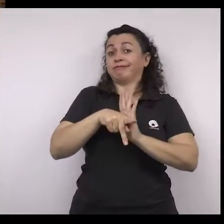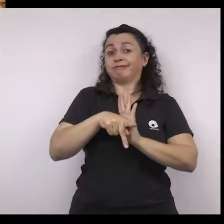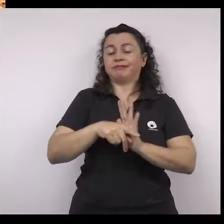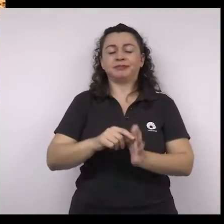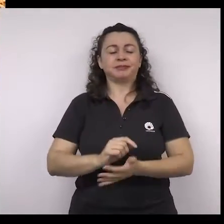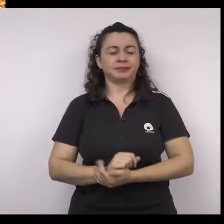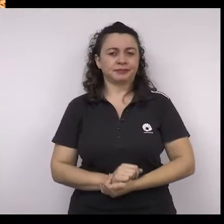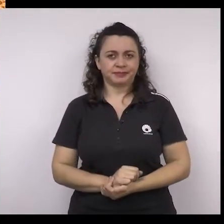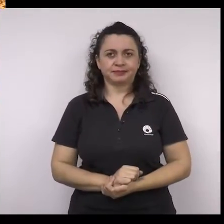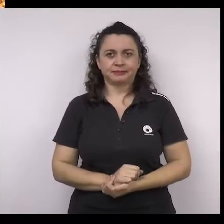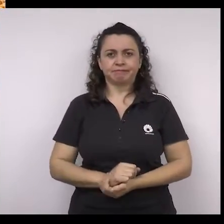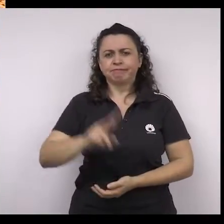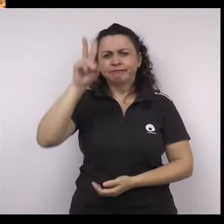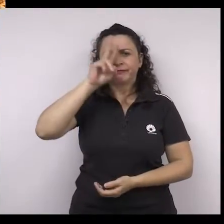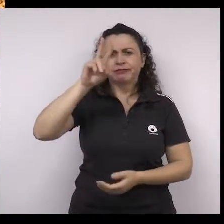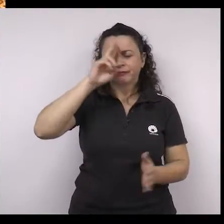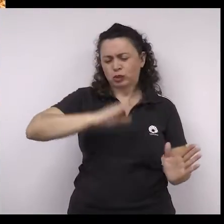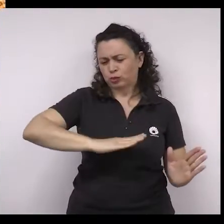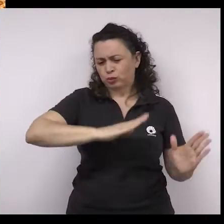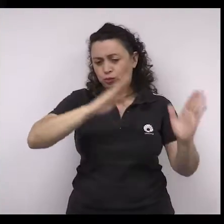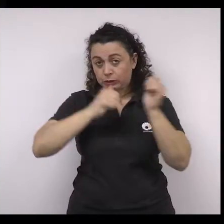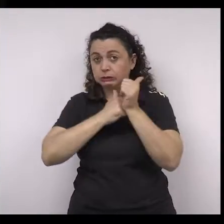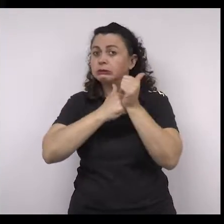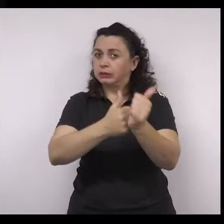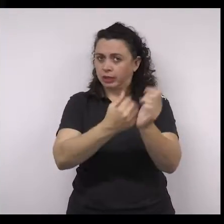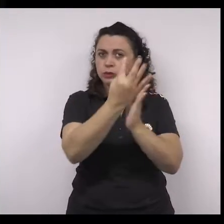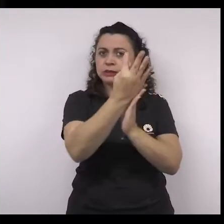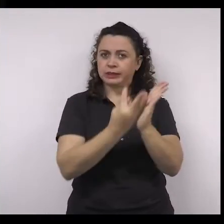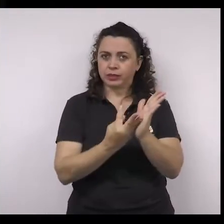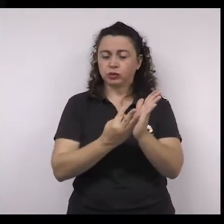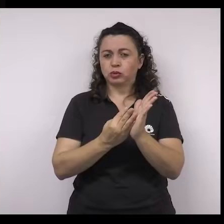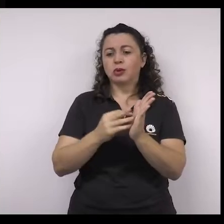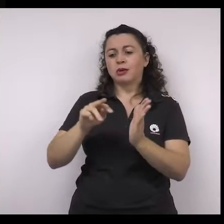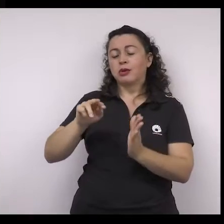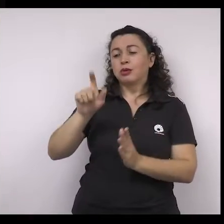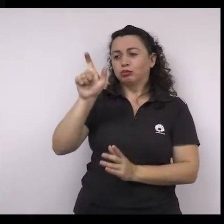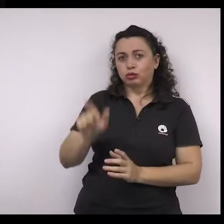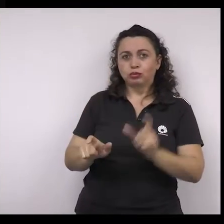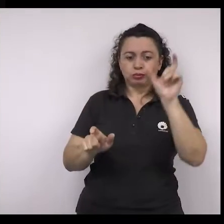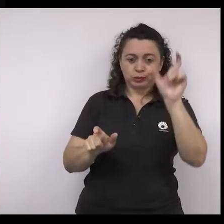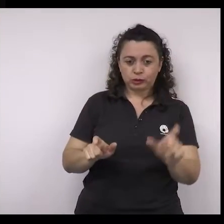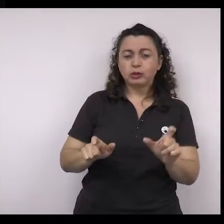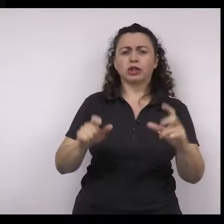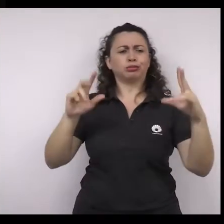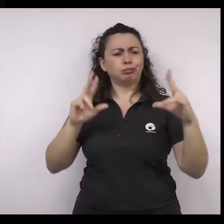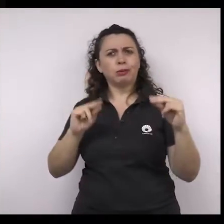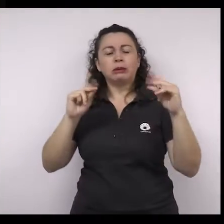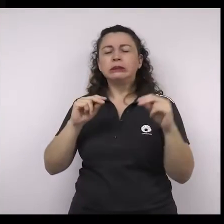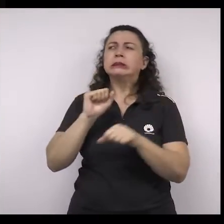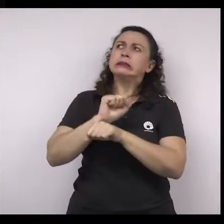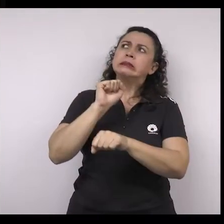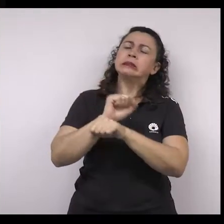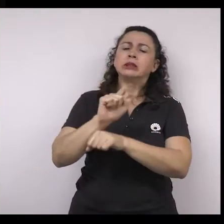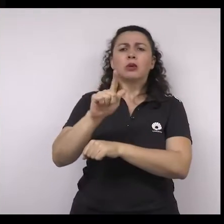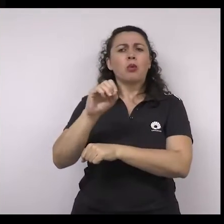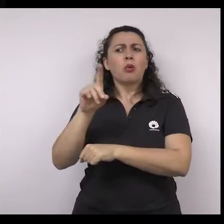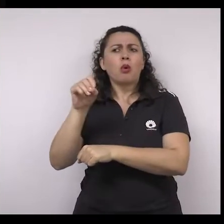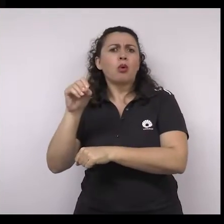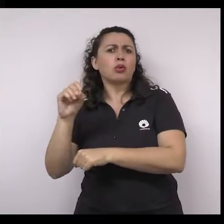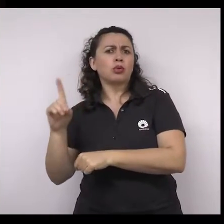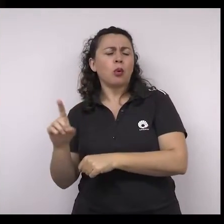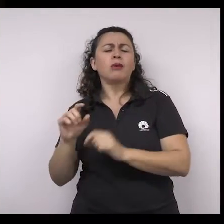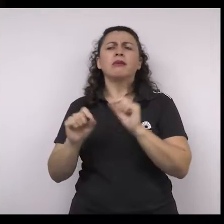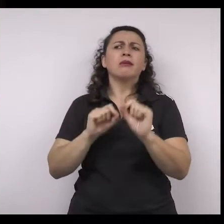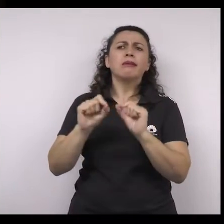momento. O enredo segue a tradição do texto. Enquanto Vladimir e Estragão idealizam a chegada de Godot,